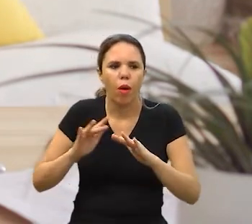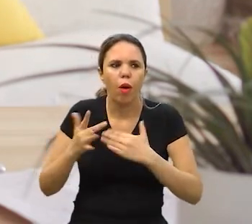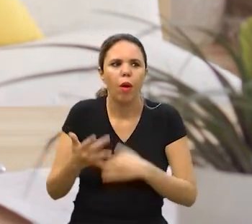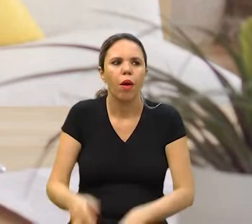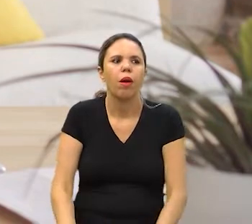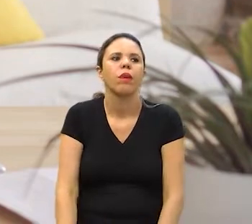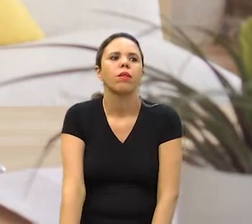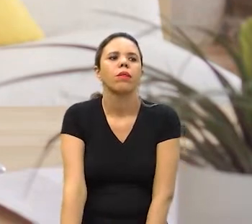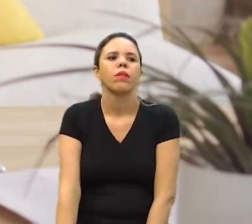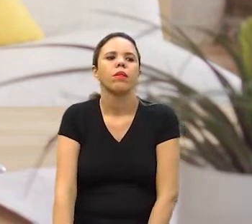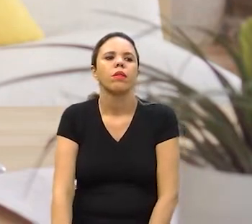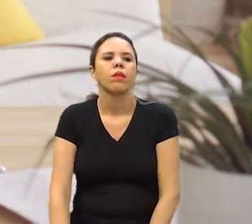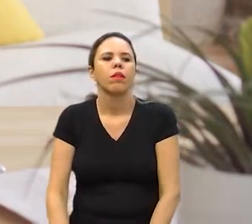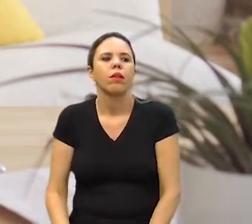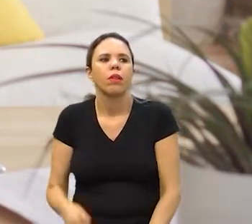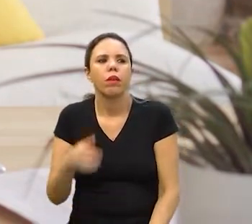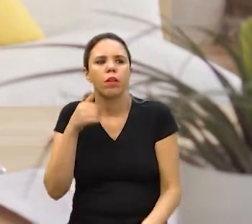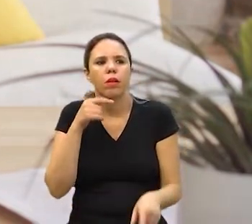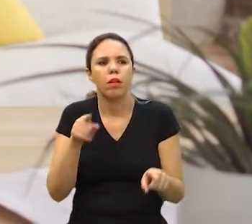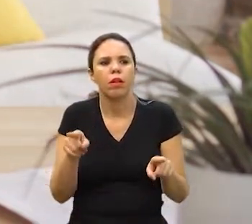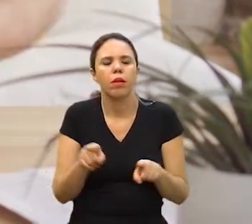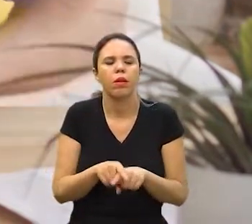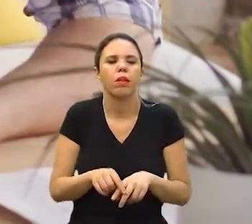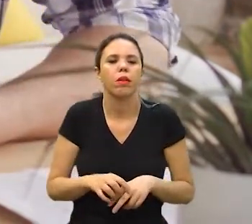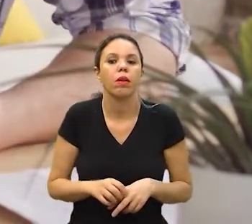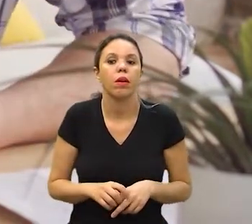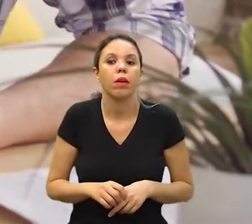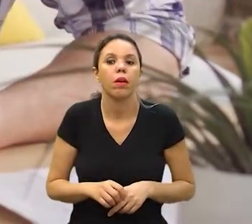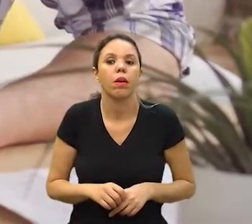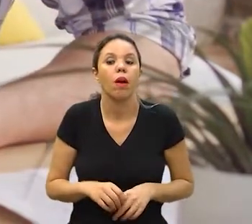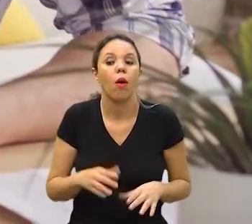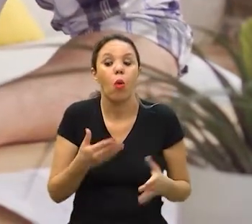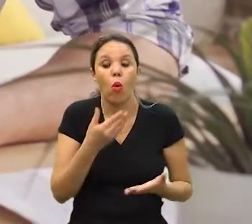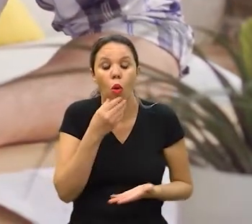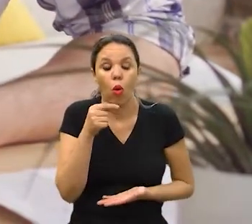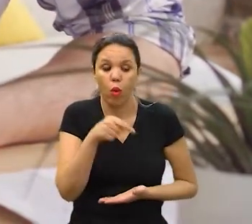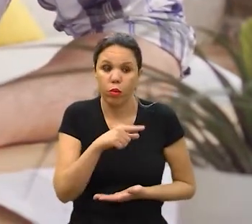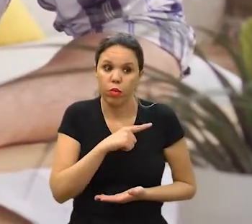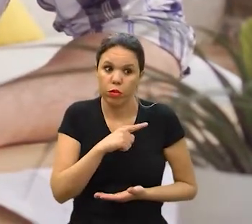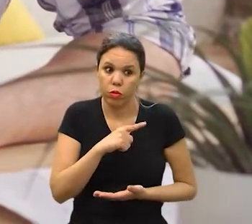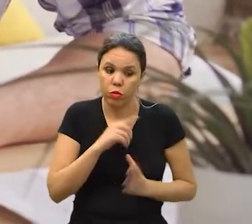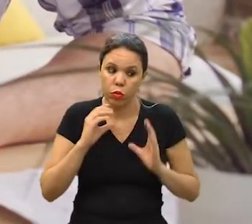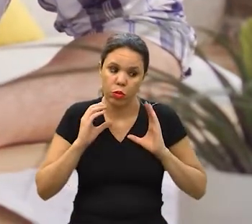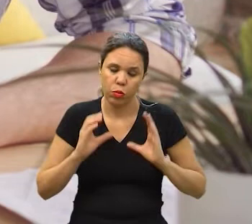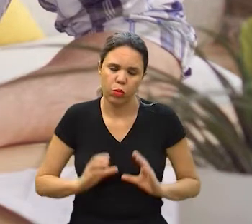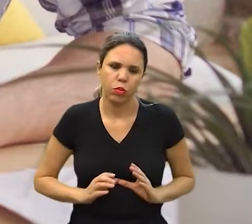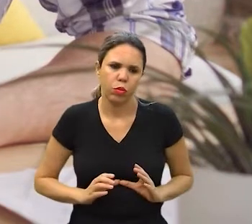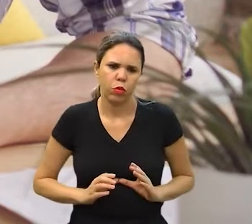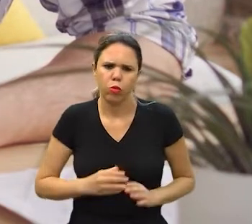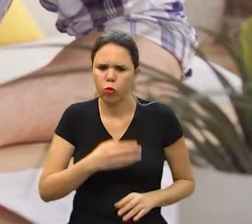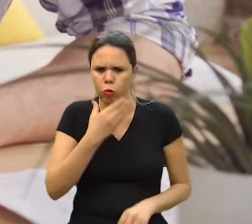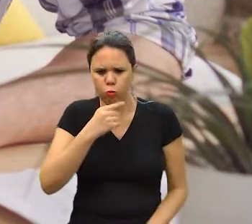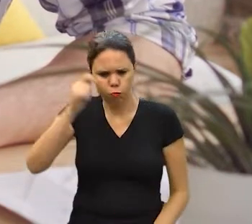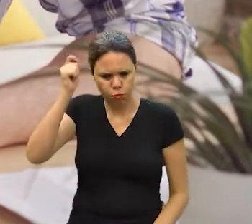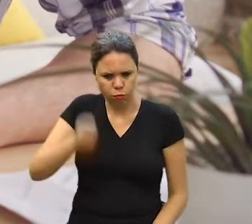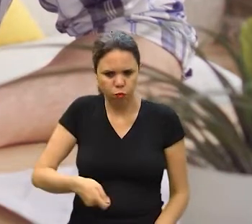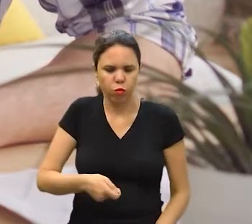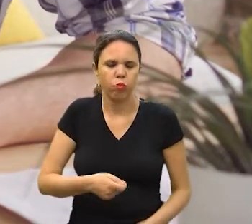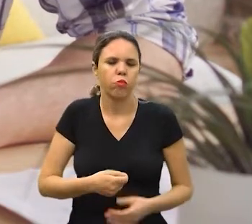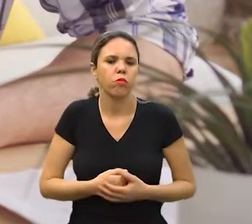redes sociais. E a mulher também. Só que o homem tem uma postura